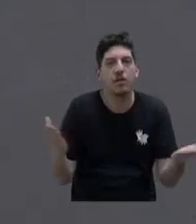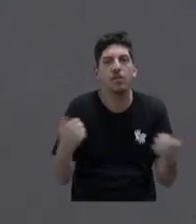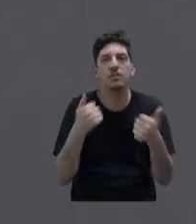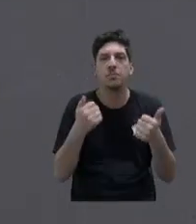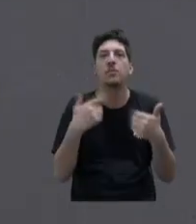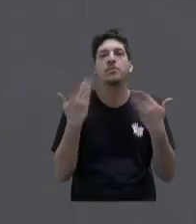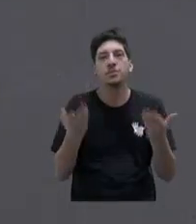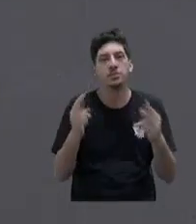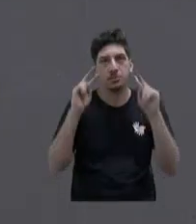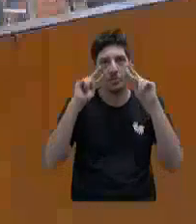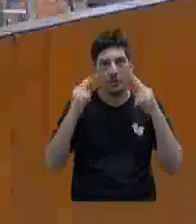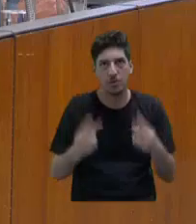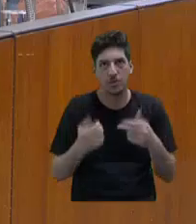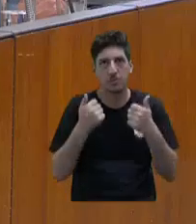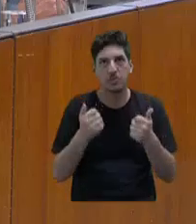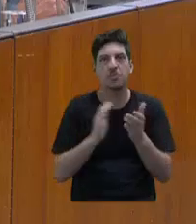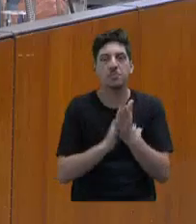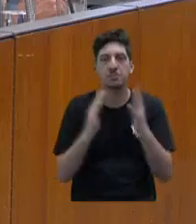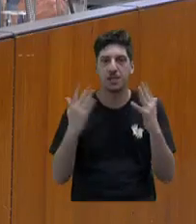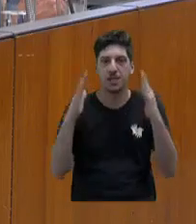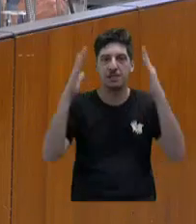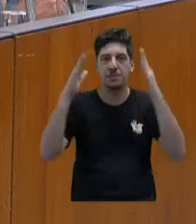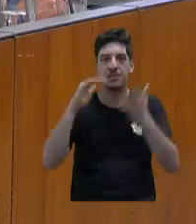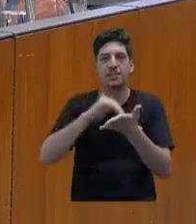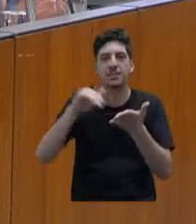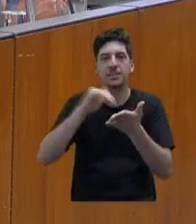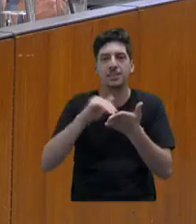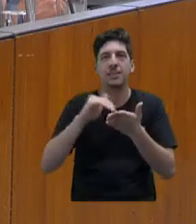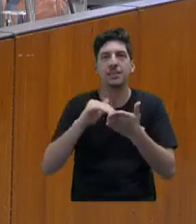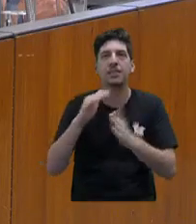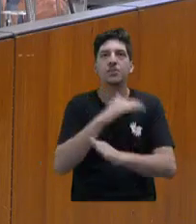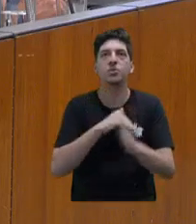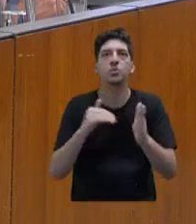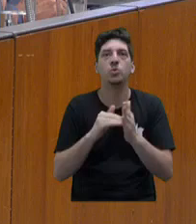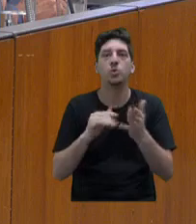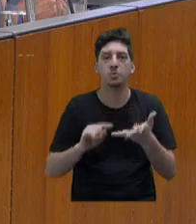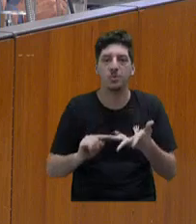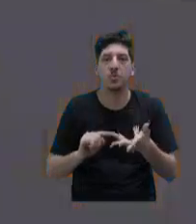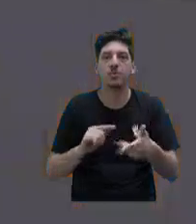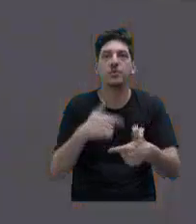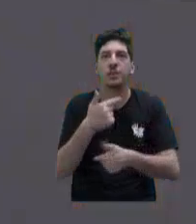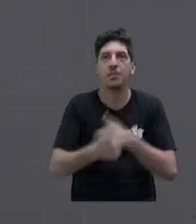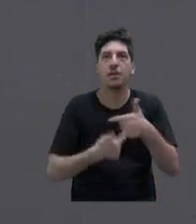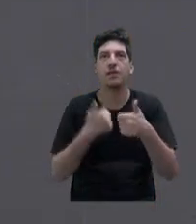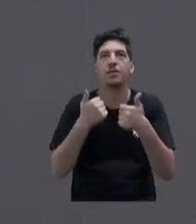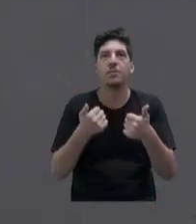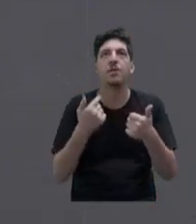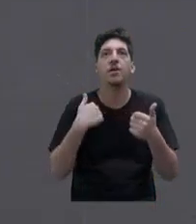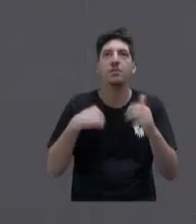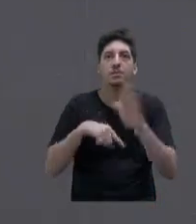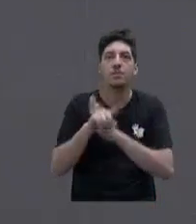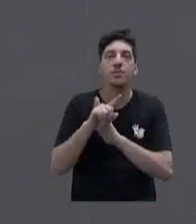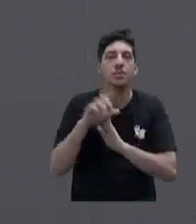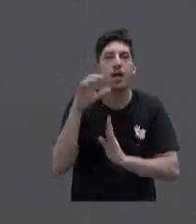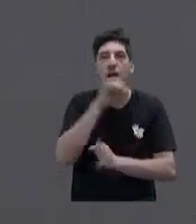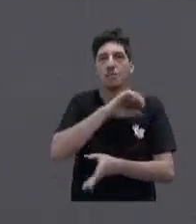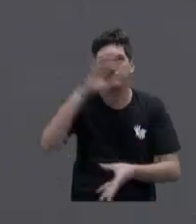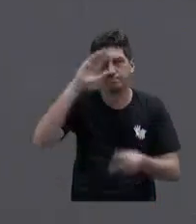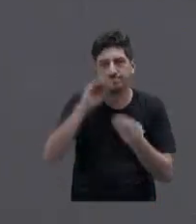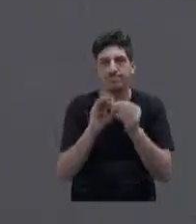meu reconhecimento, parabenizar a secretaria por tudo que vem fazendo. E eu fico aqui com uma pergunta muito breve,